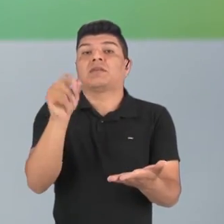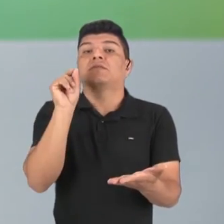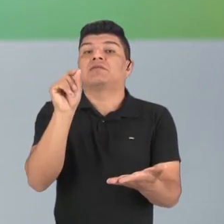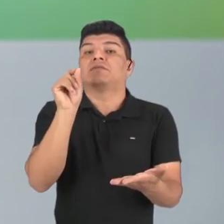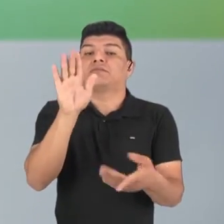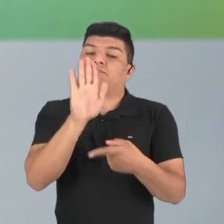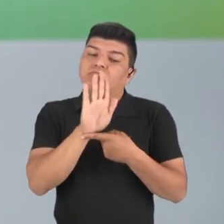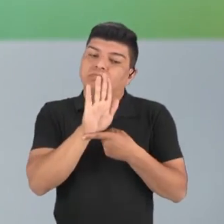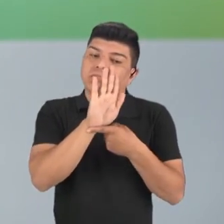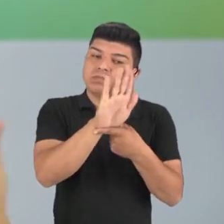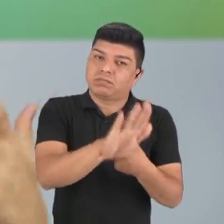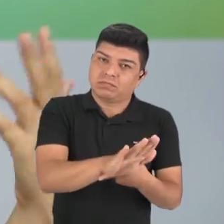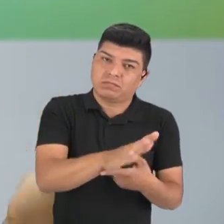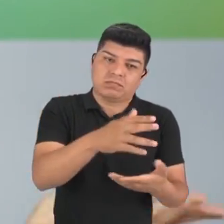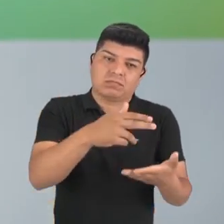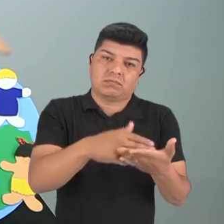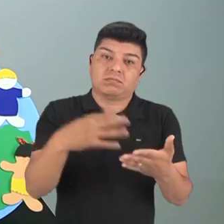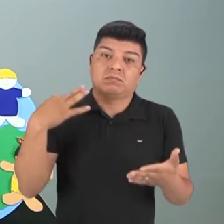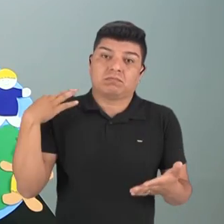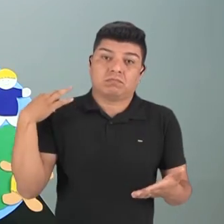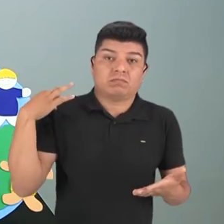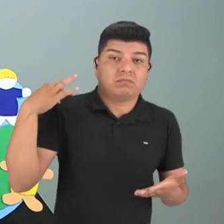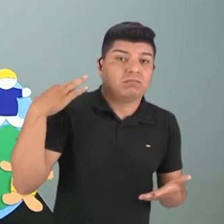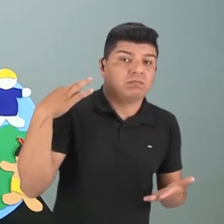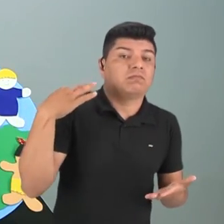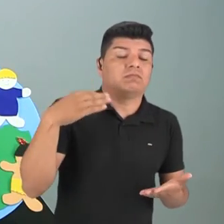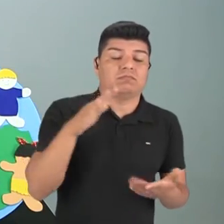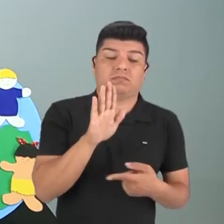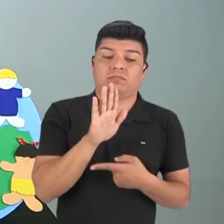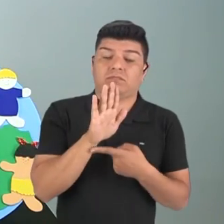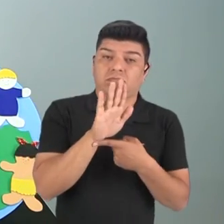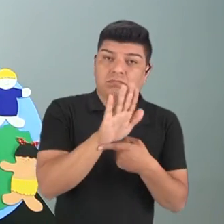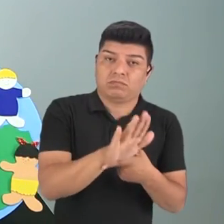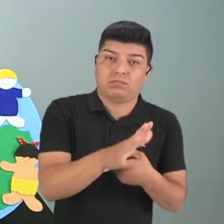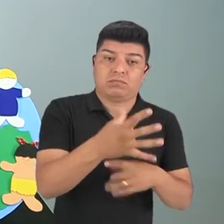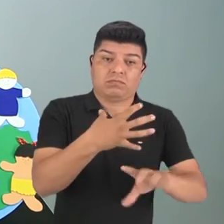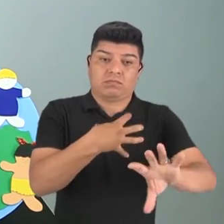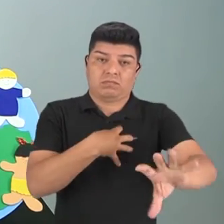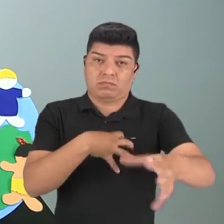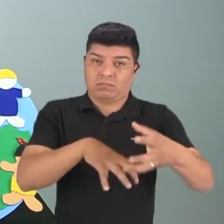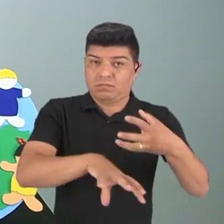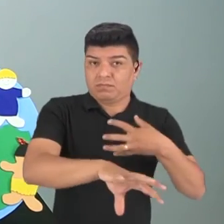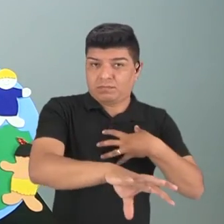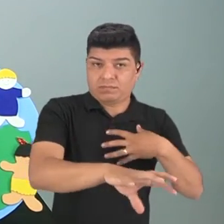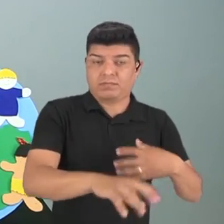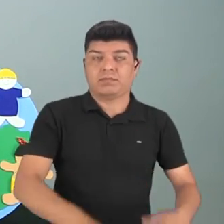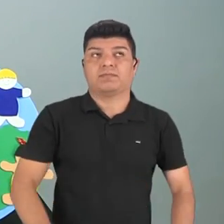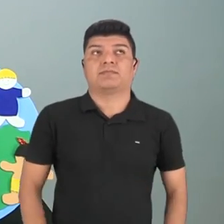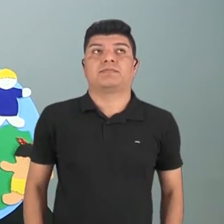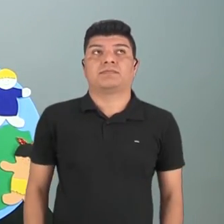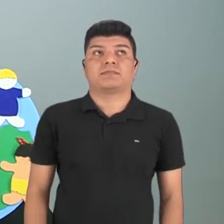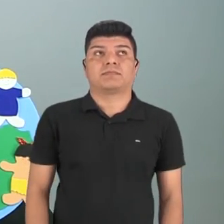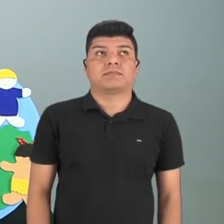ajudar a pessoa. Ser solidário, não é mesmo? Se colocar no lugar da outra pessoa.